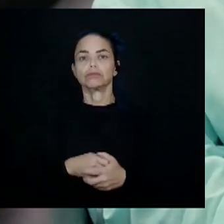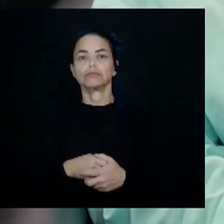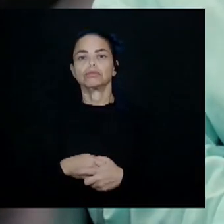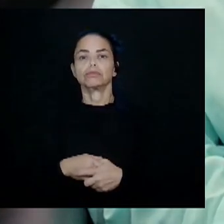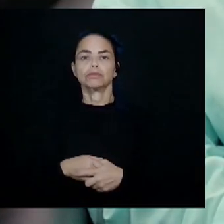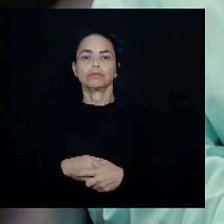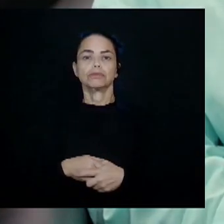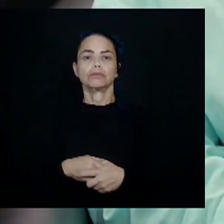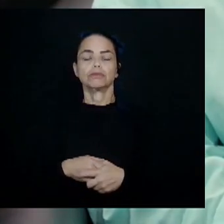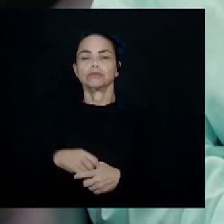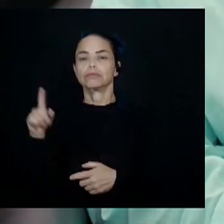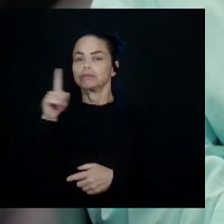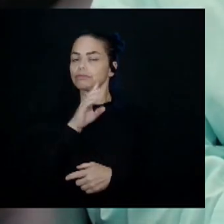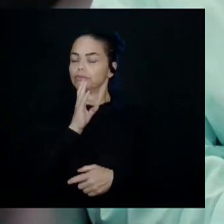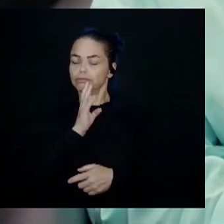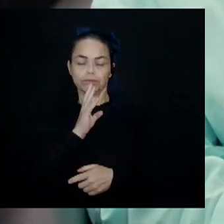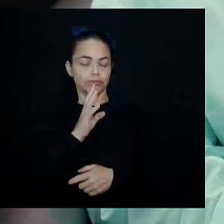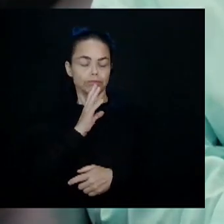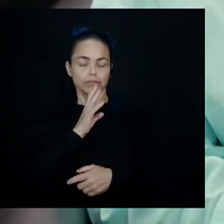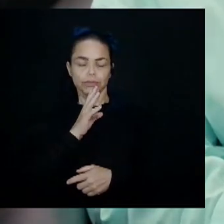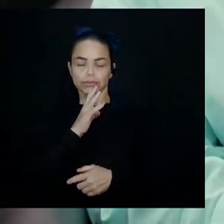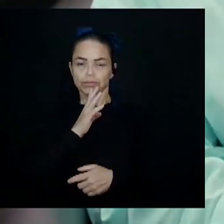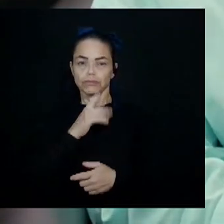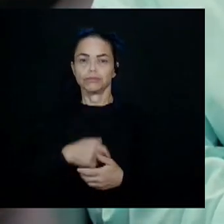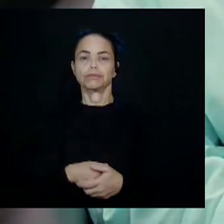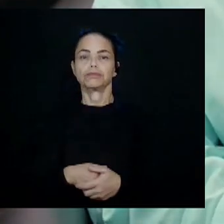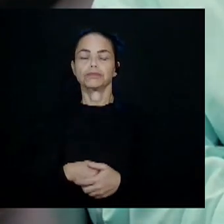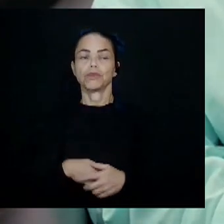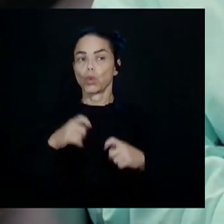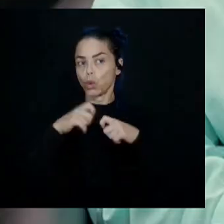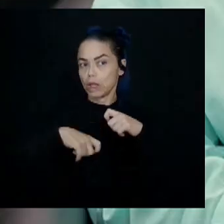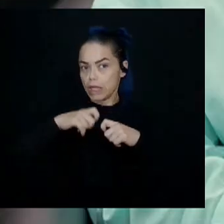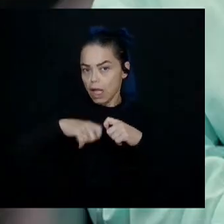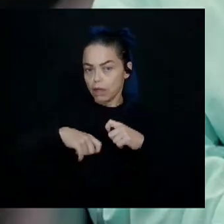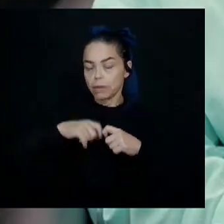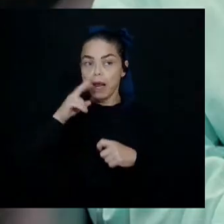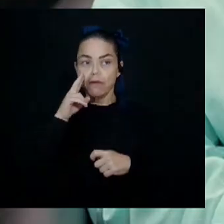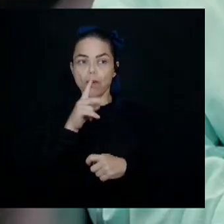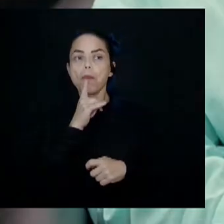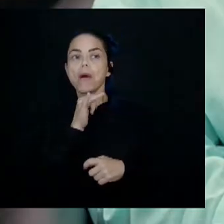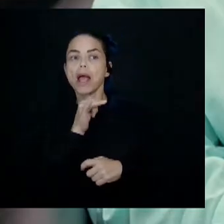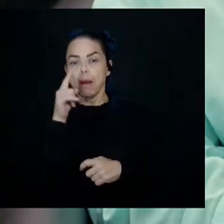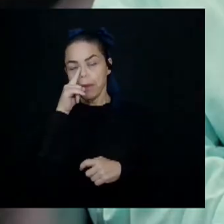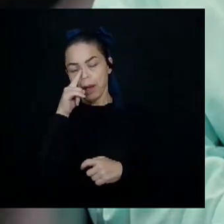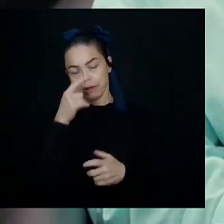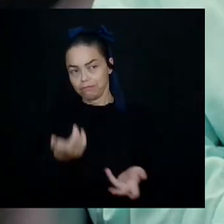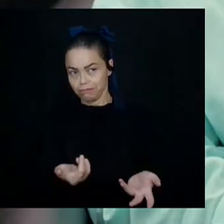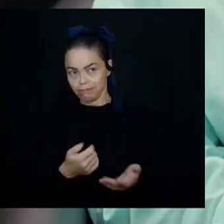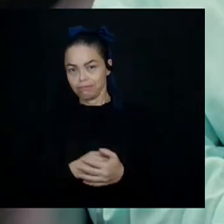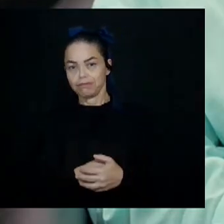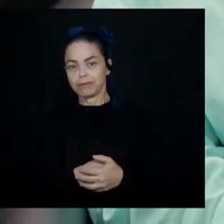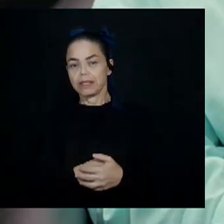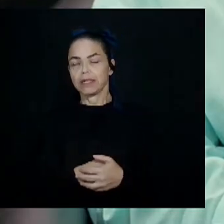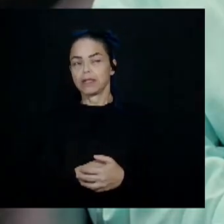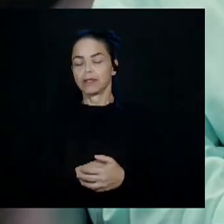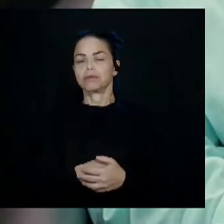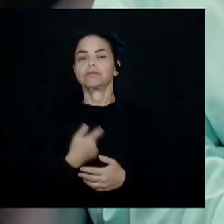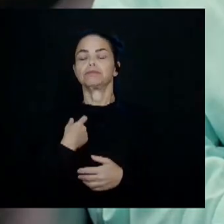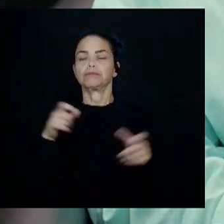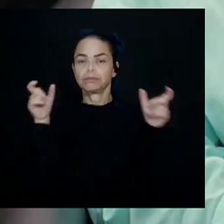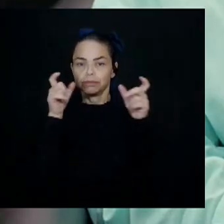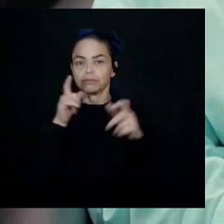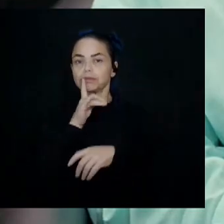não conhecer o que está acontecendo, eu tenho outra coisa para alertar esses pais.